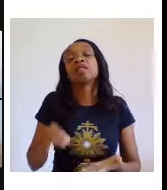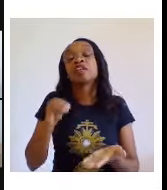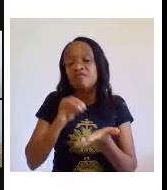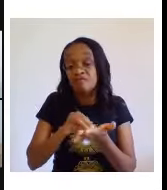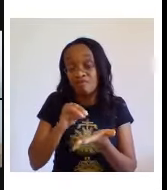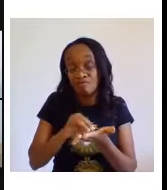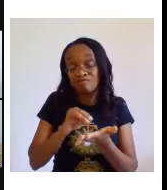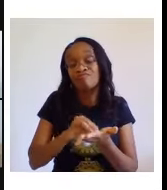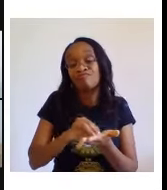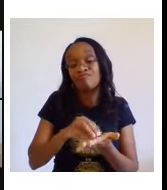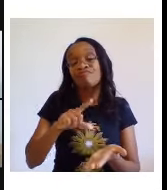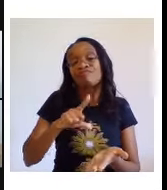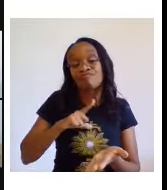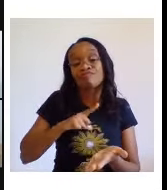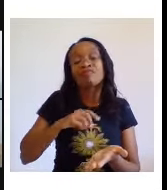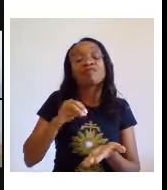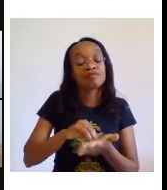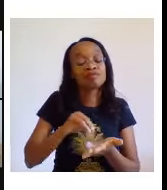nessa questão